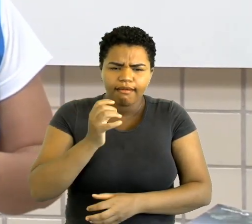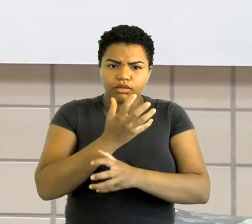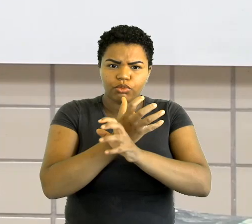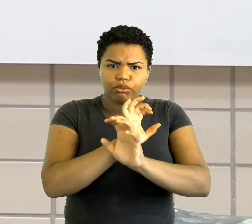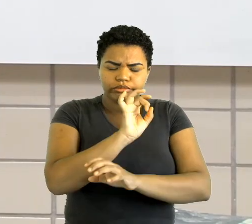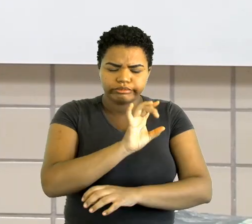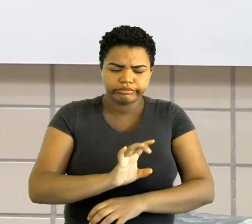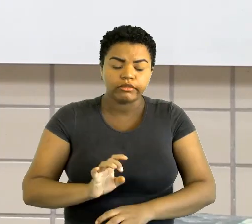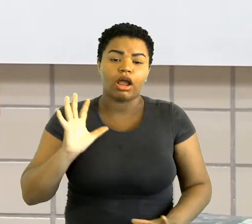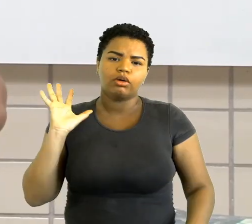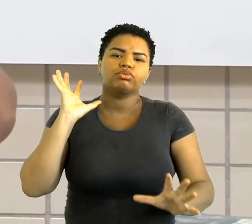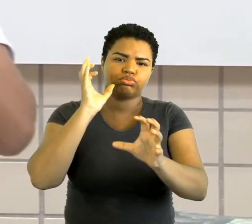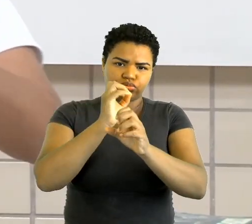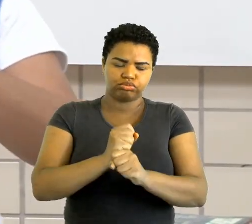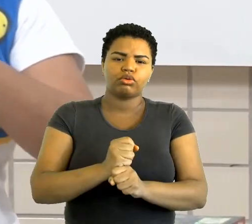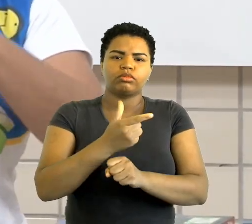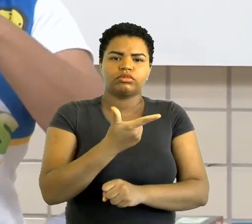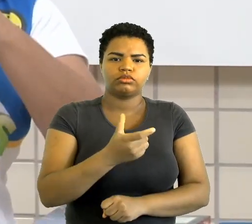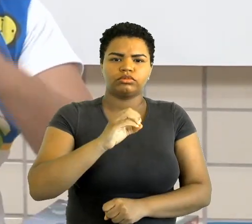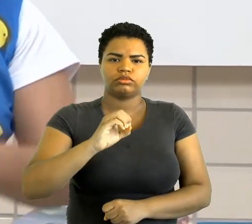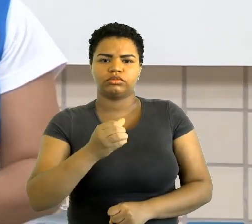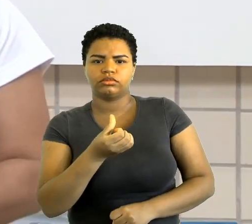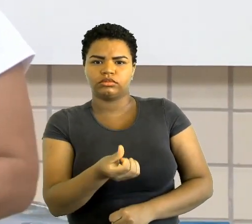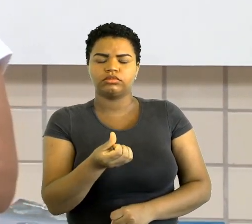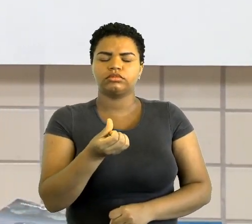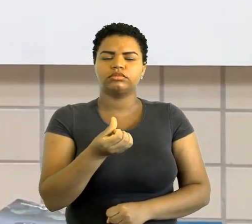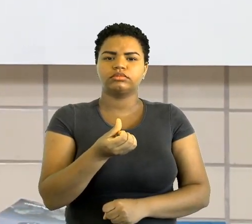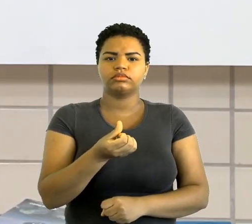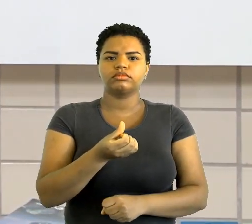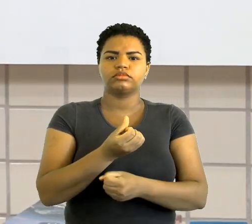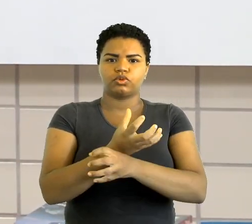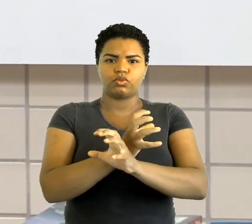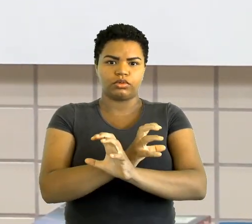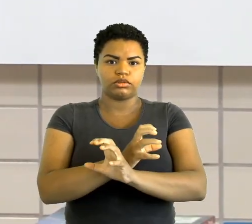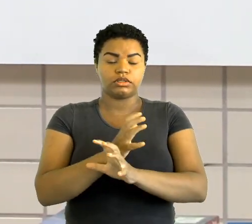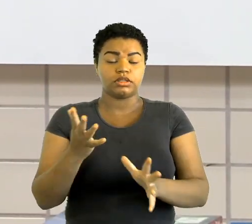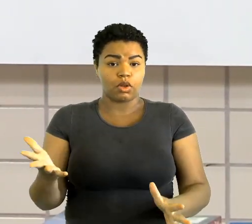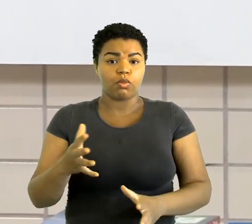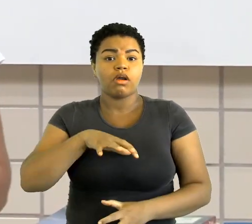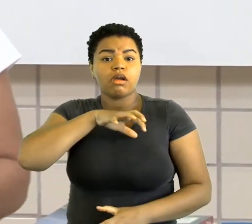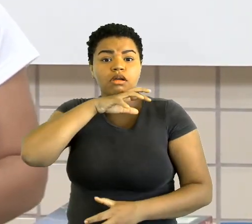206 ossos. Os animais invertebrados,